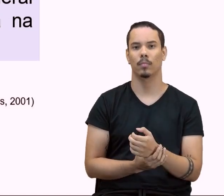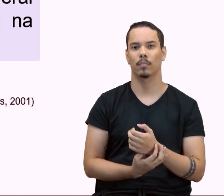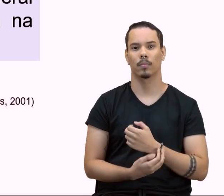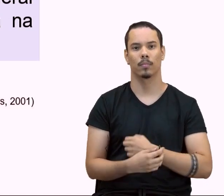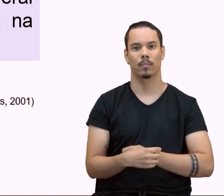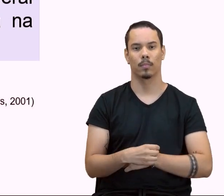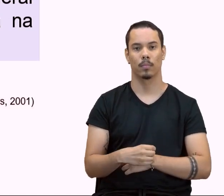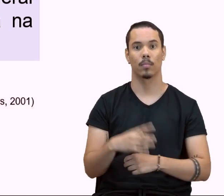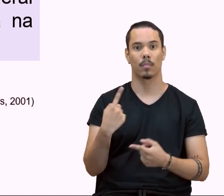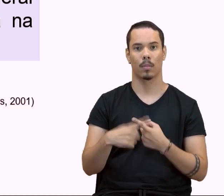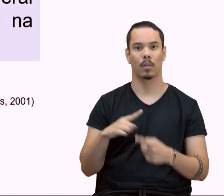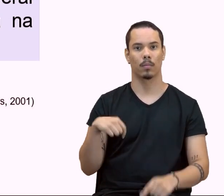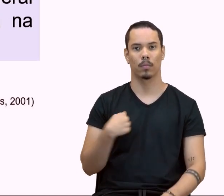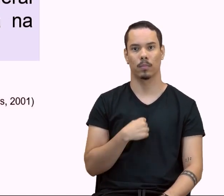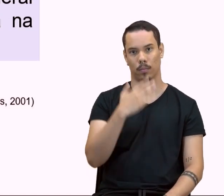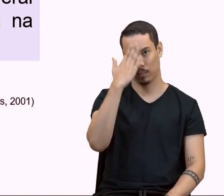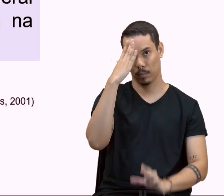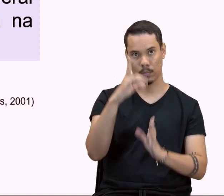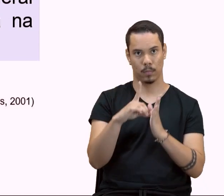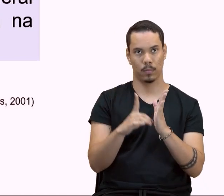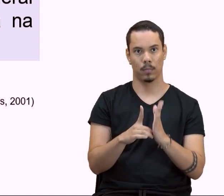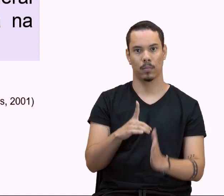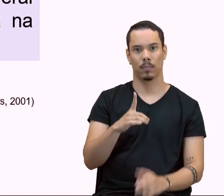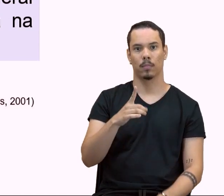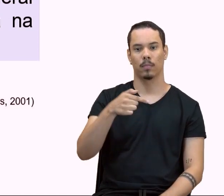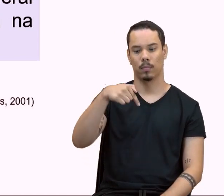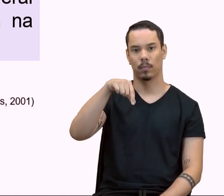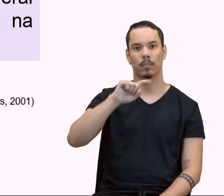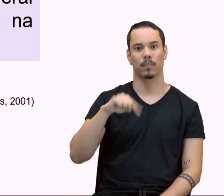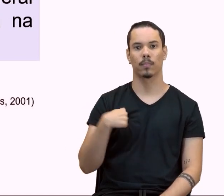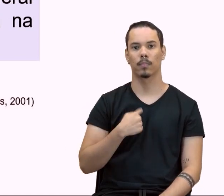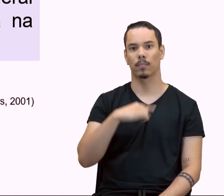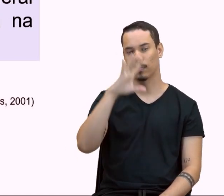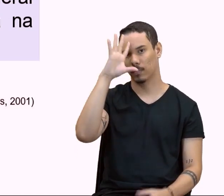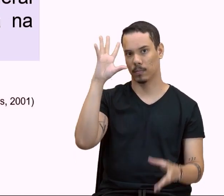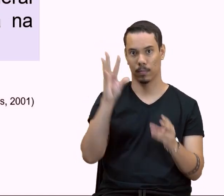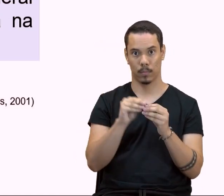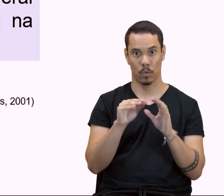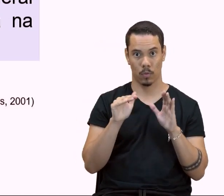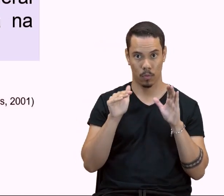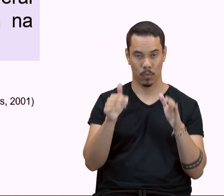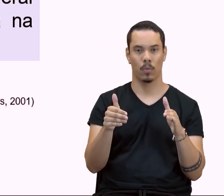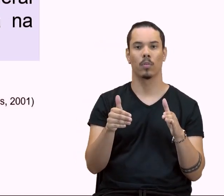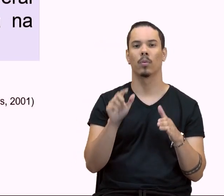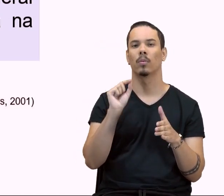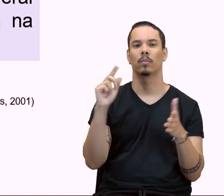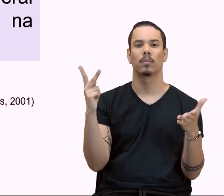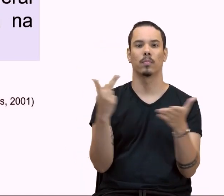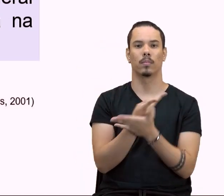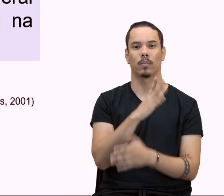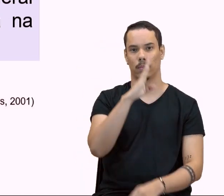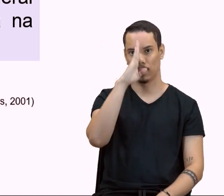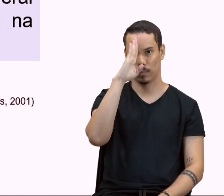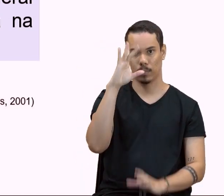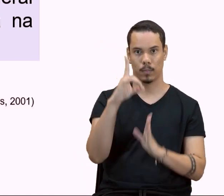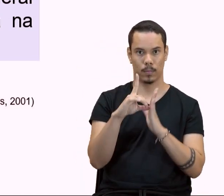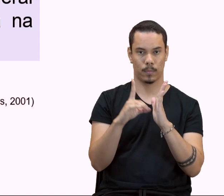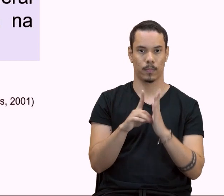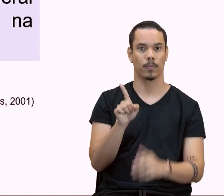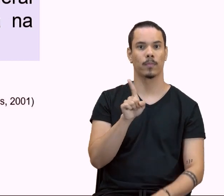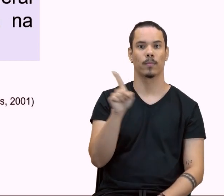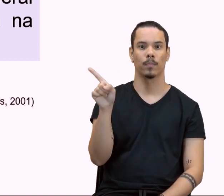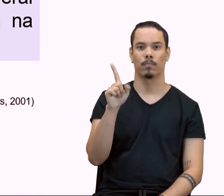sabe que é a década de 70 que a gente vai dar ênfase, ok? Certo, vamos lá. O que aconteceu, principalmente na década de 70? Grandes